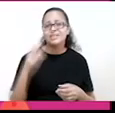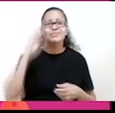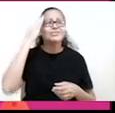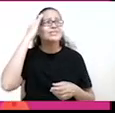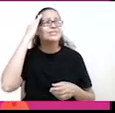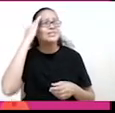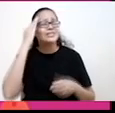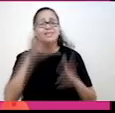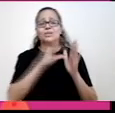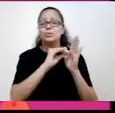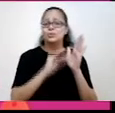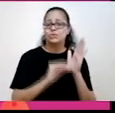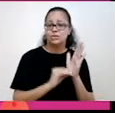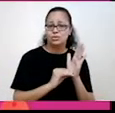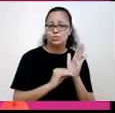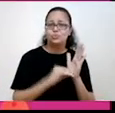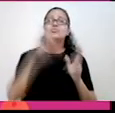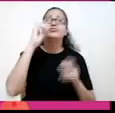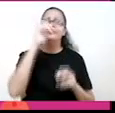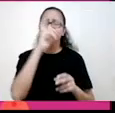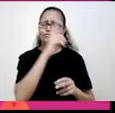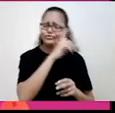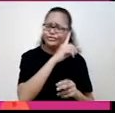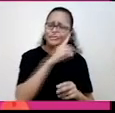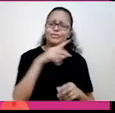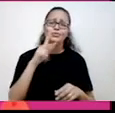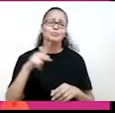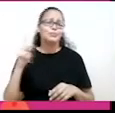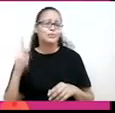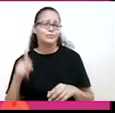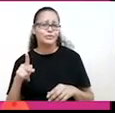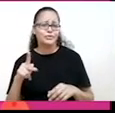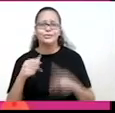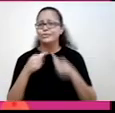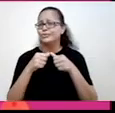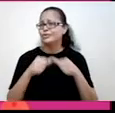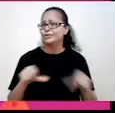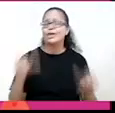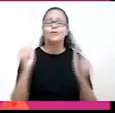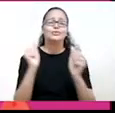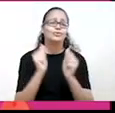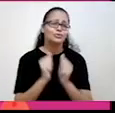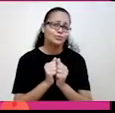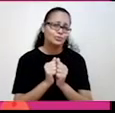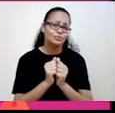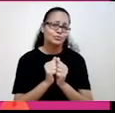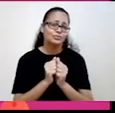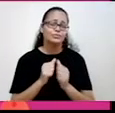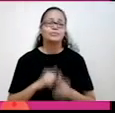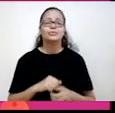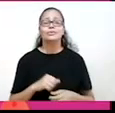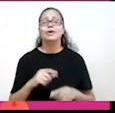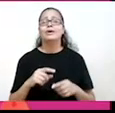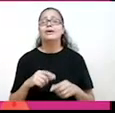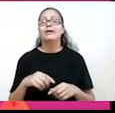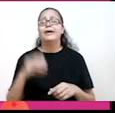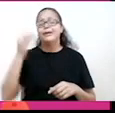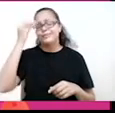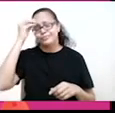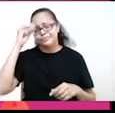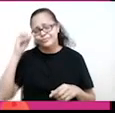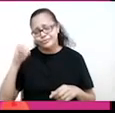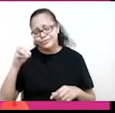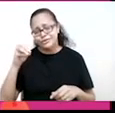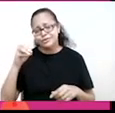aquele conteúdo, né, às vezes muito difícil, o professor não está ali para tirar aquela dúvida naquele exato momento, né, bate um